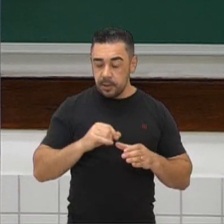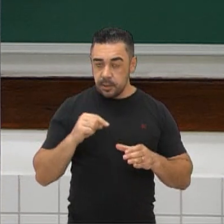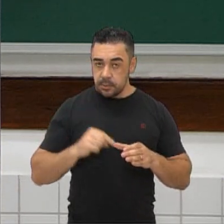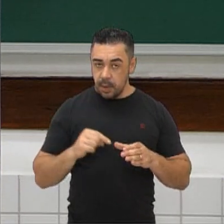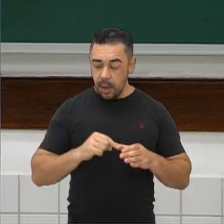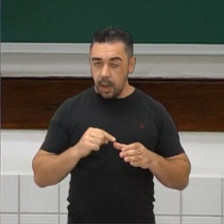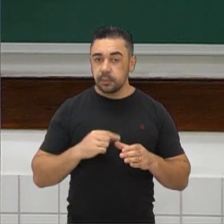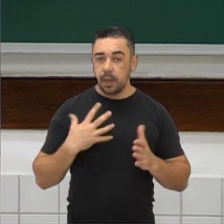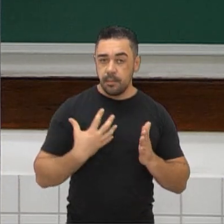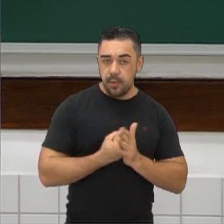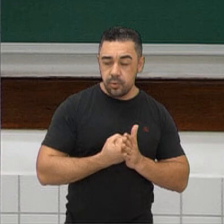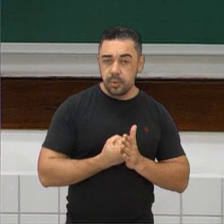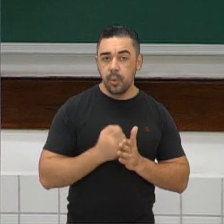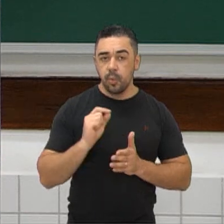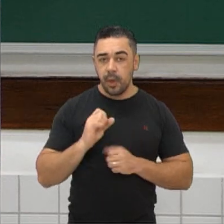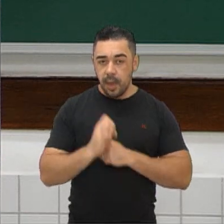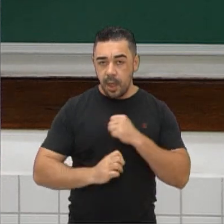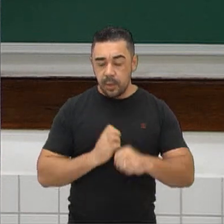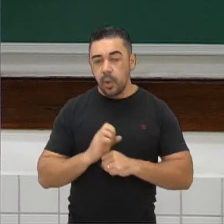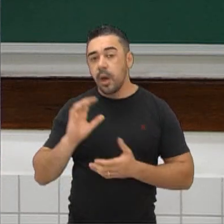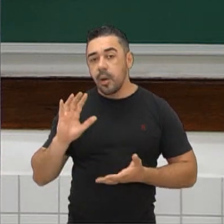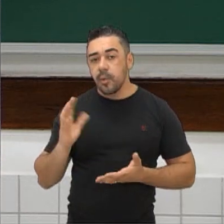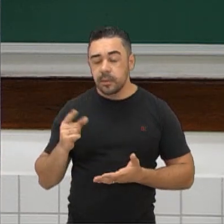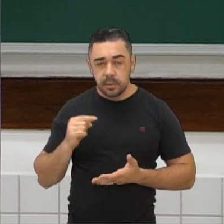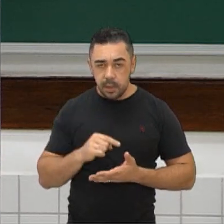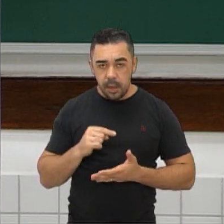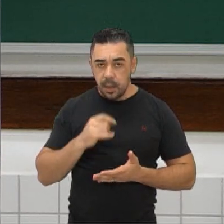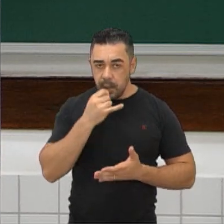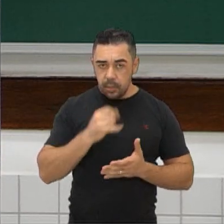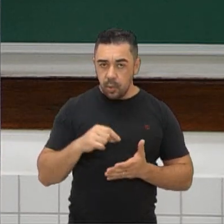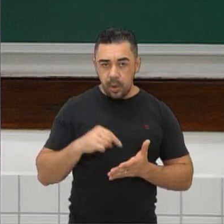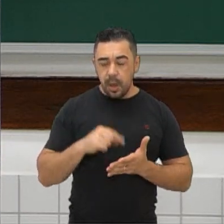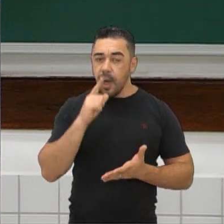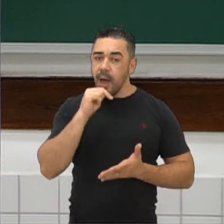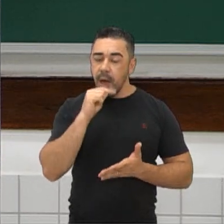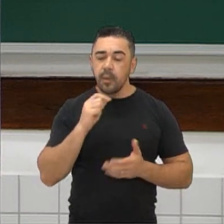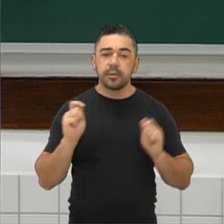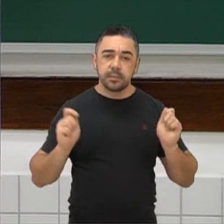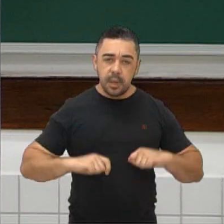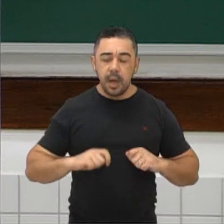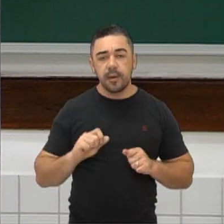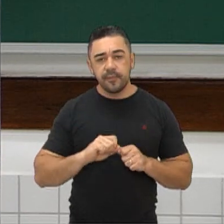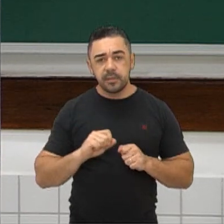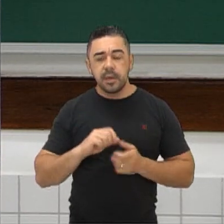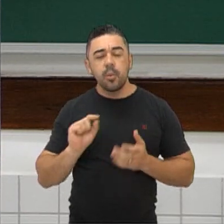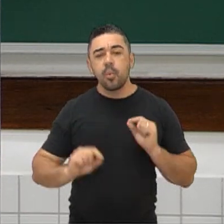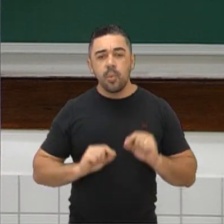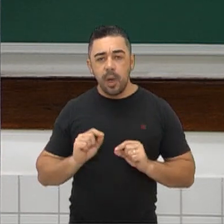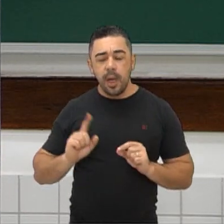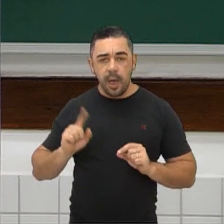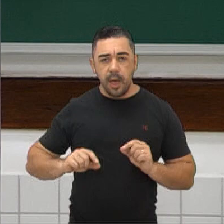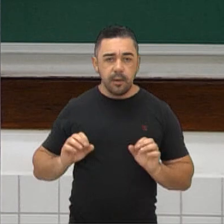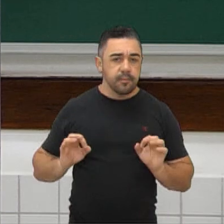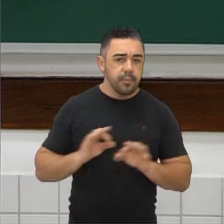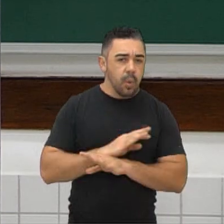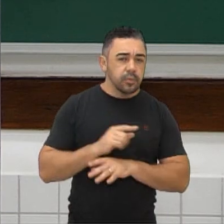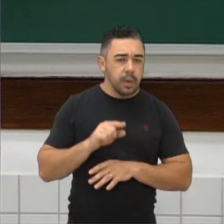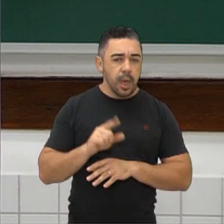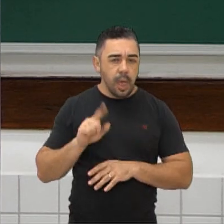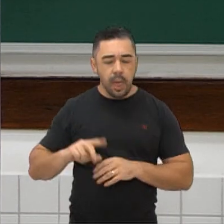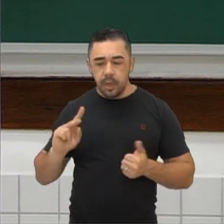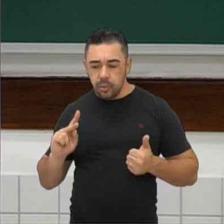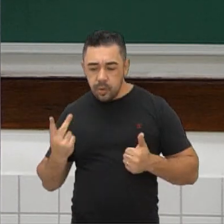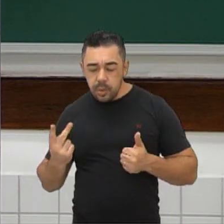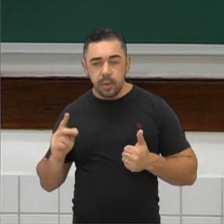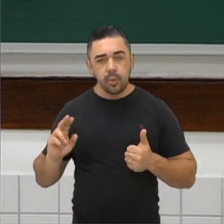gente precisa fazer para que ocorra a eletrólise da água e a gente possa ter os produtos provenientes da sua formação, que é o hidrogênio